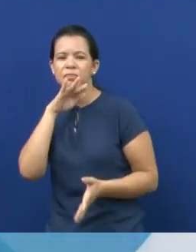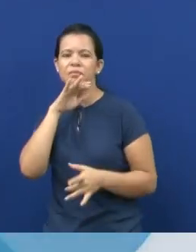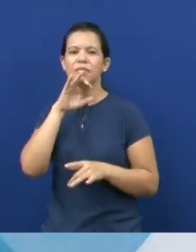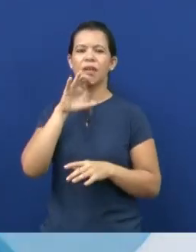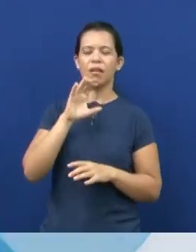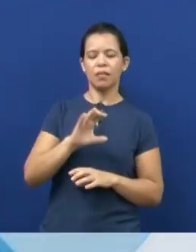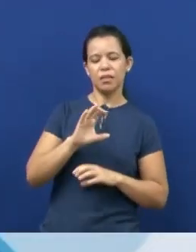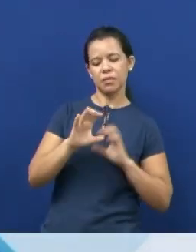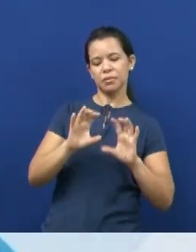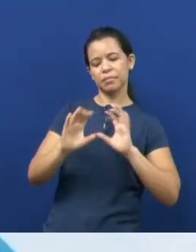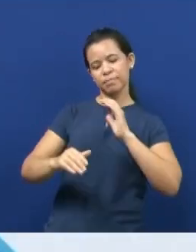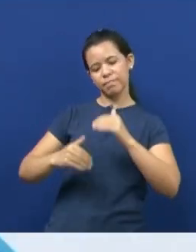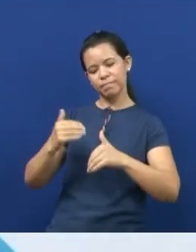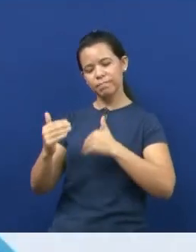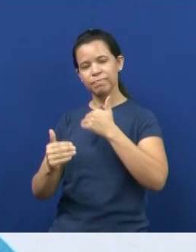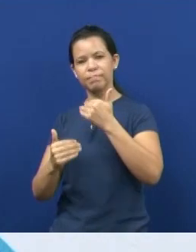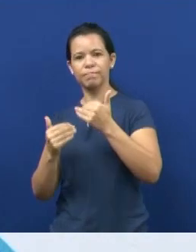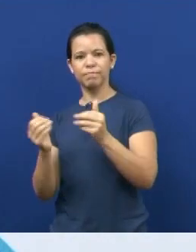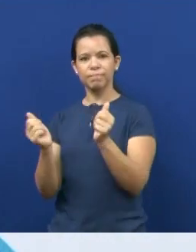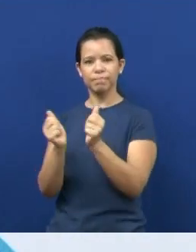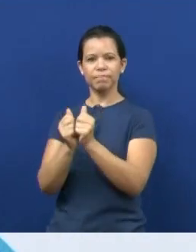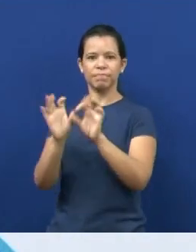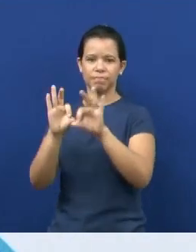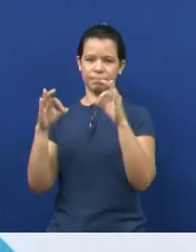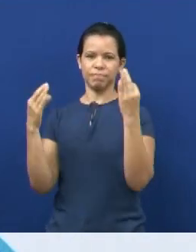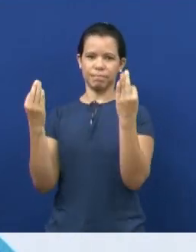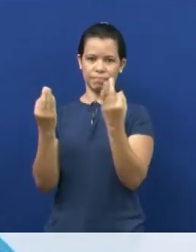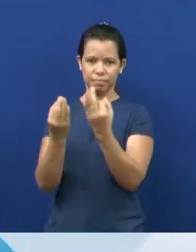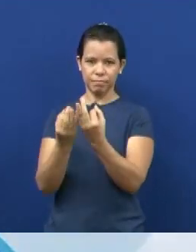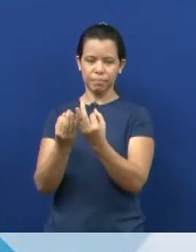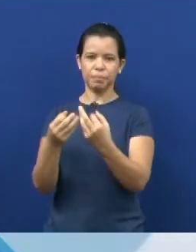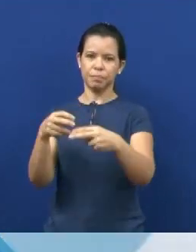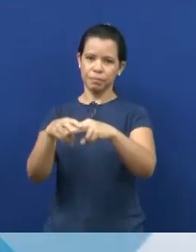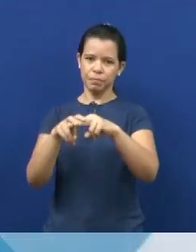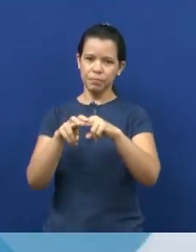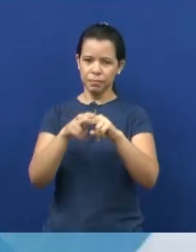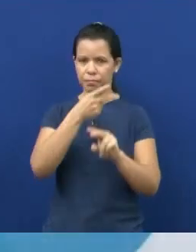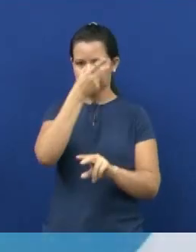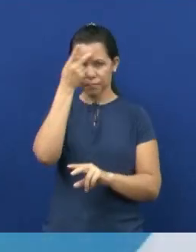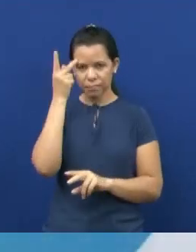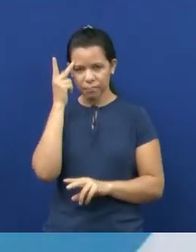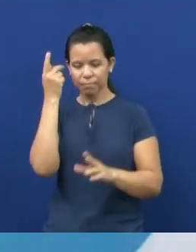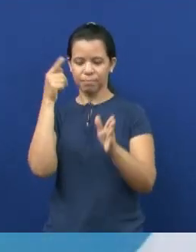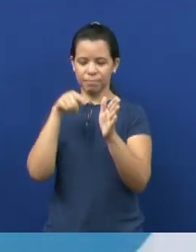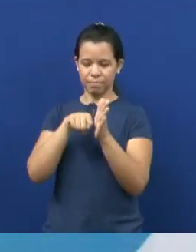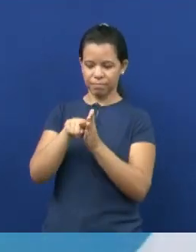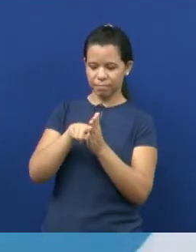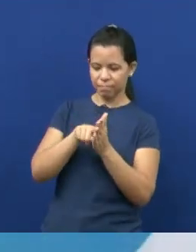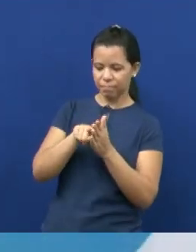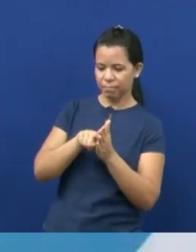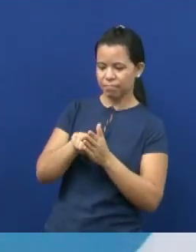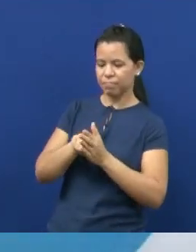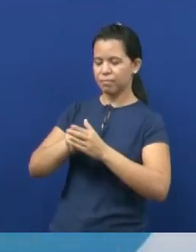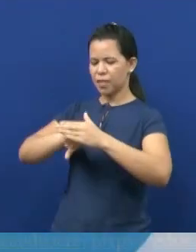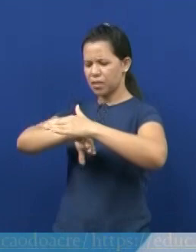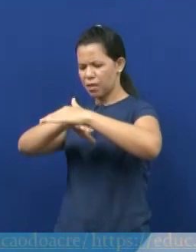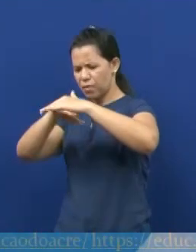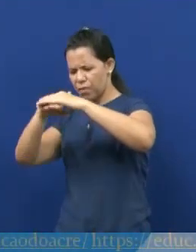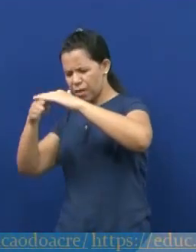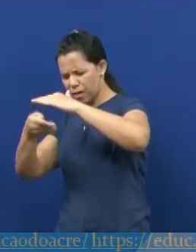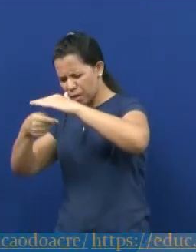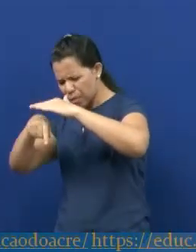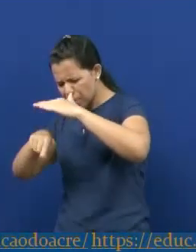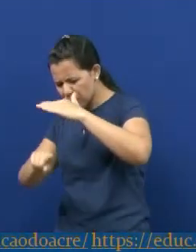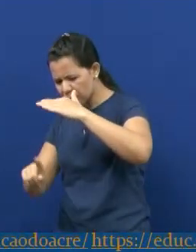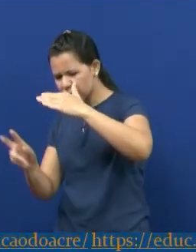outros membros da sua família por isso os historiadores de acordo com as suas pesquisas nas paredes das cavernas por meios